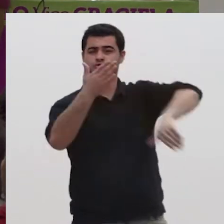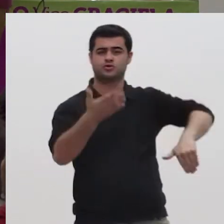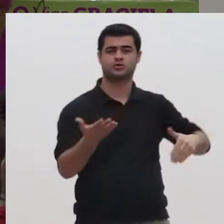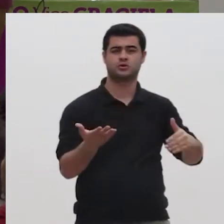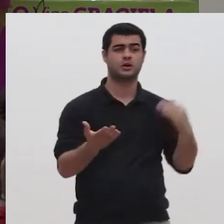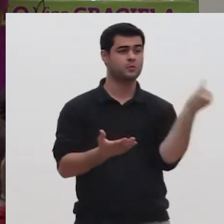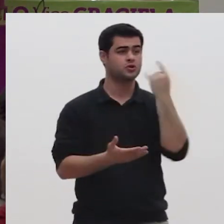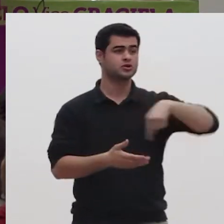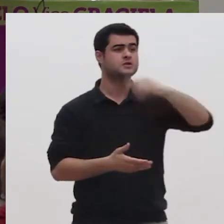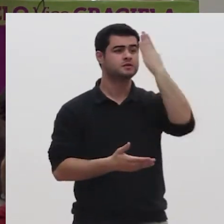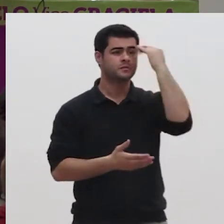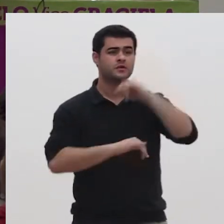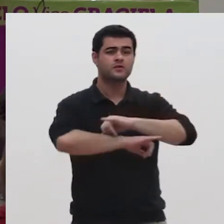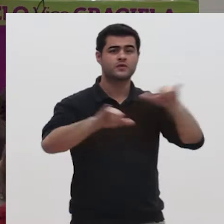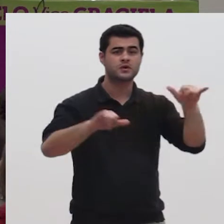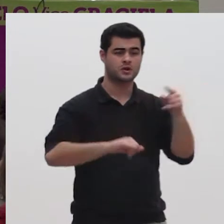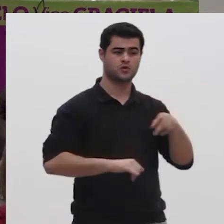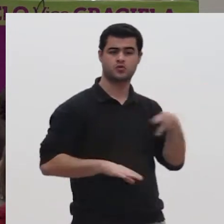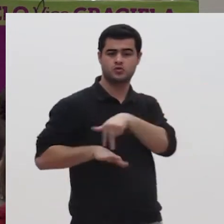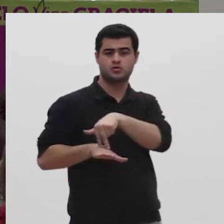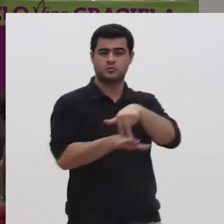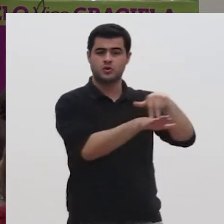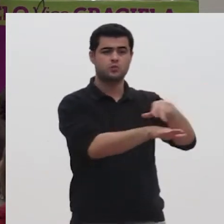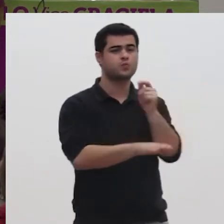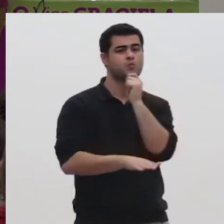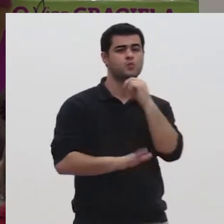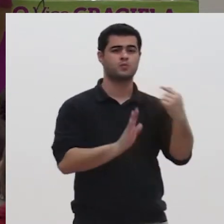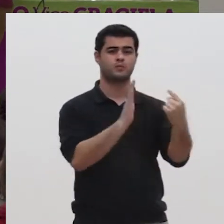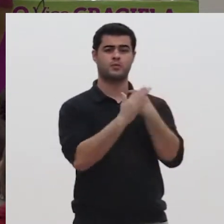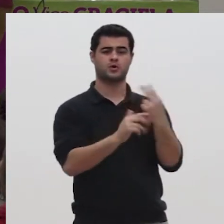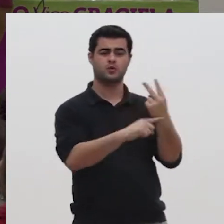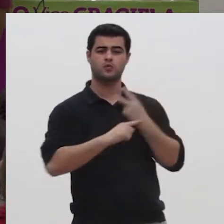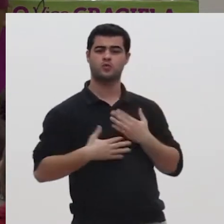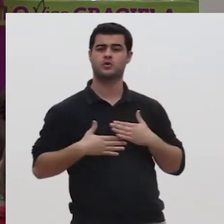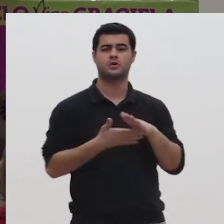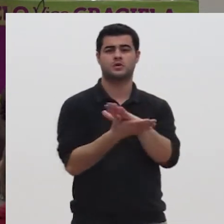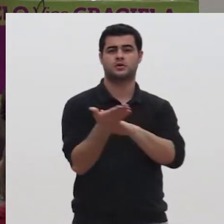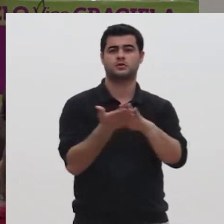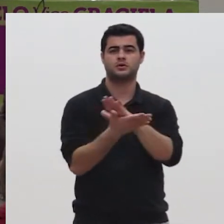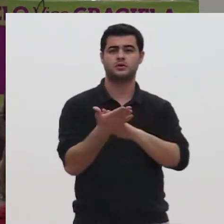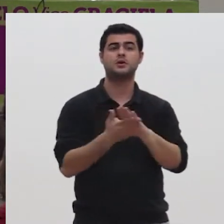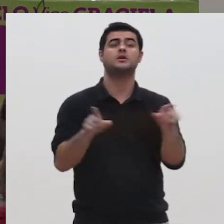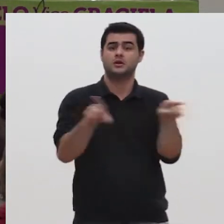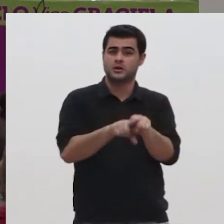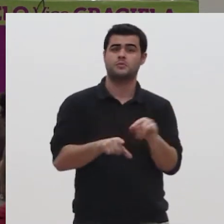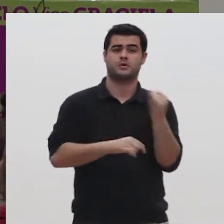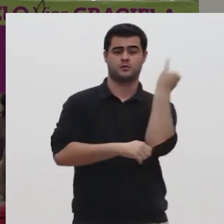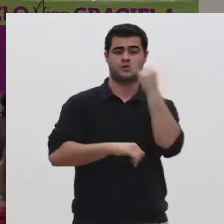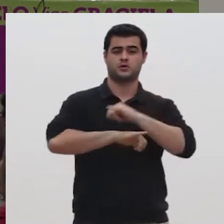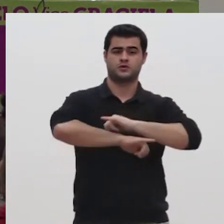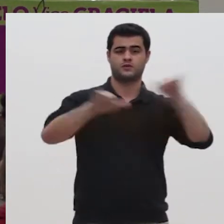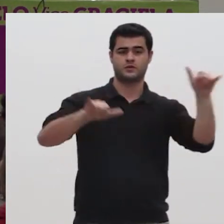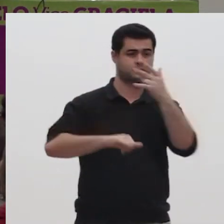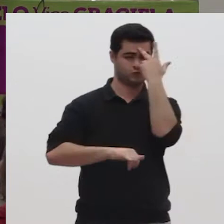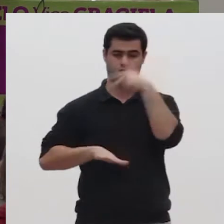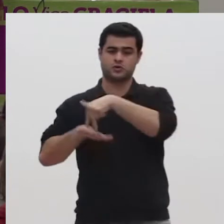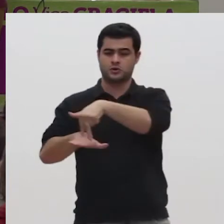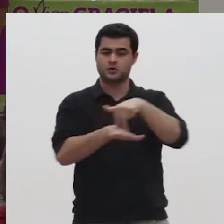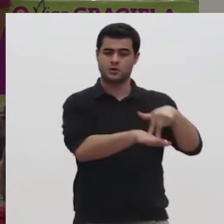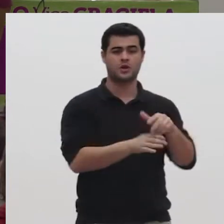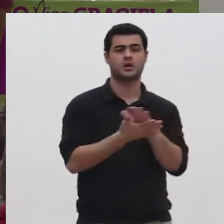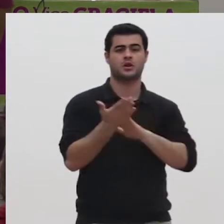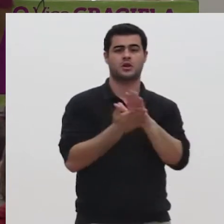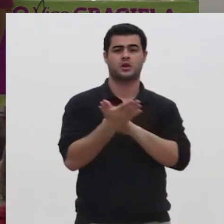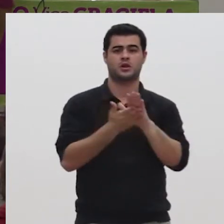dizer que nenhum dos candidatos a reitores e vices nos procurou antes para debater sobre isso. É importante dizer que nenhum dos candidatos a reitores e vices se